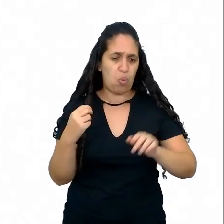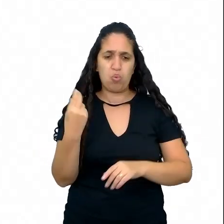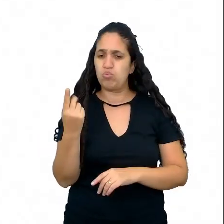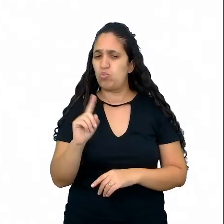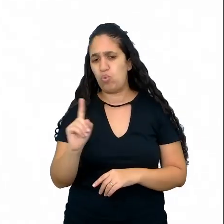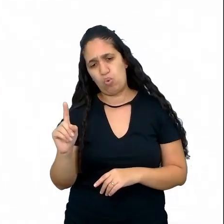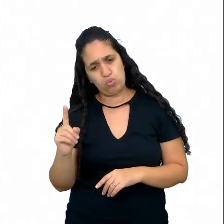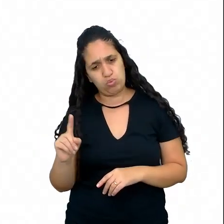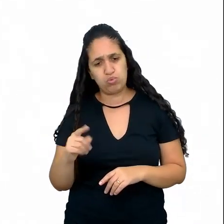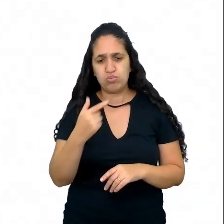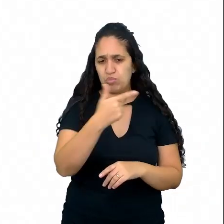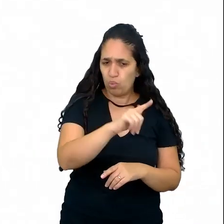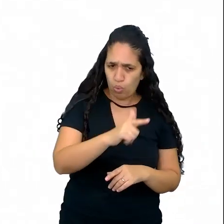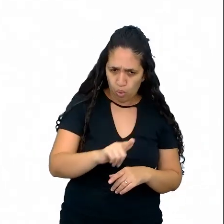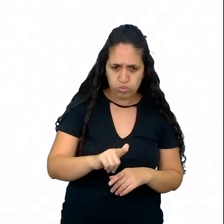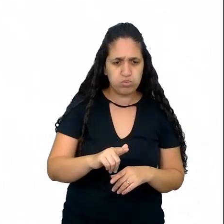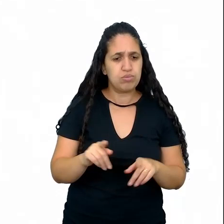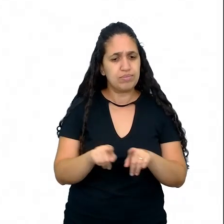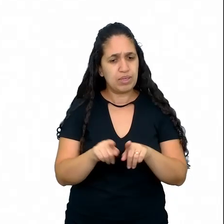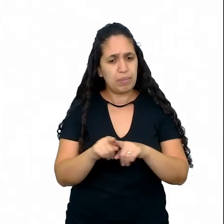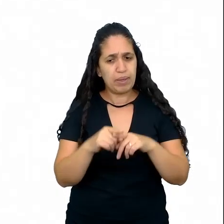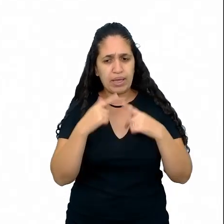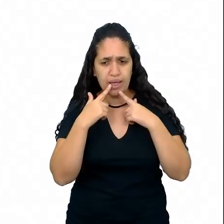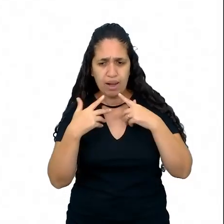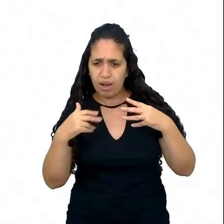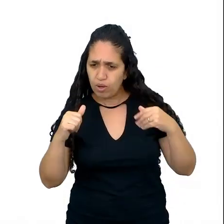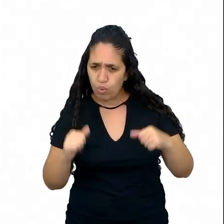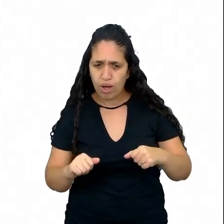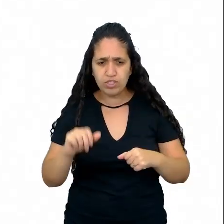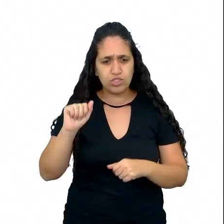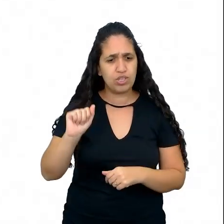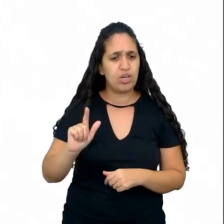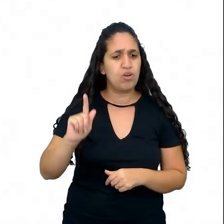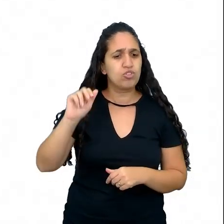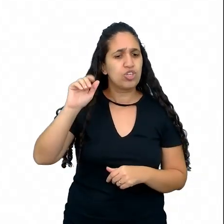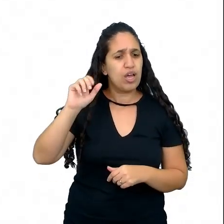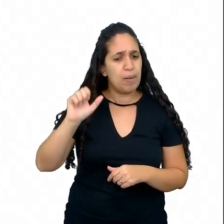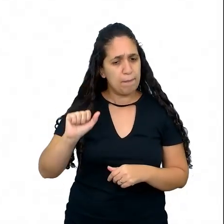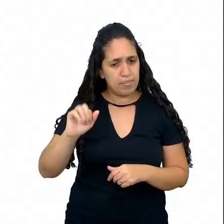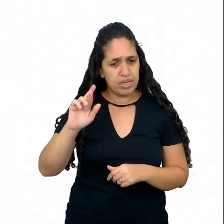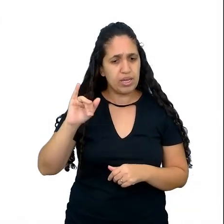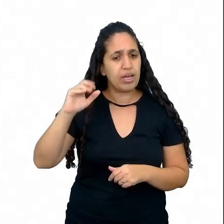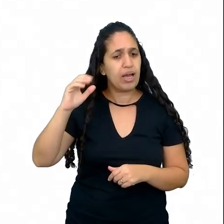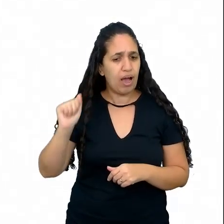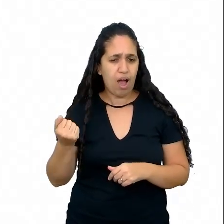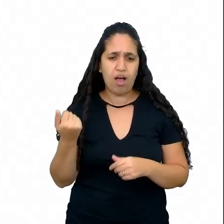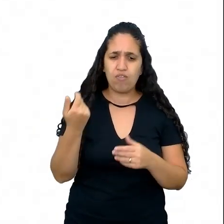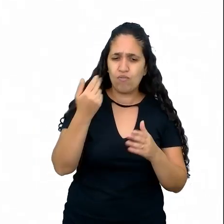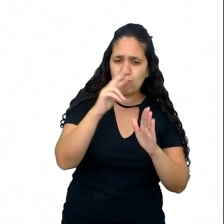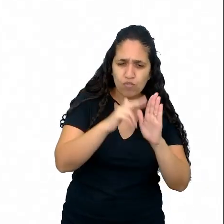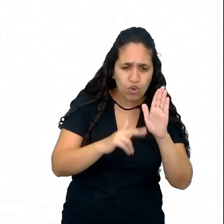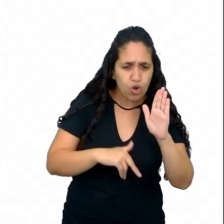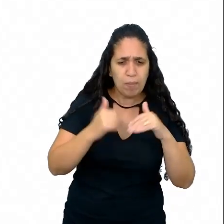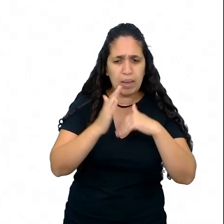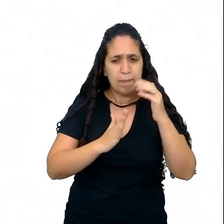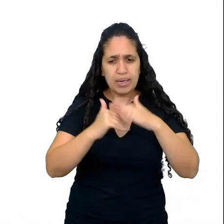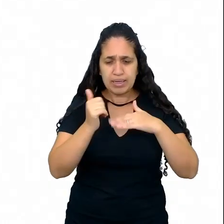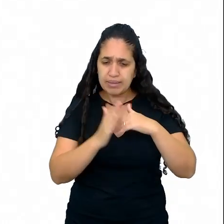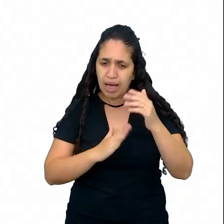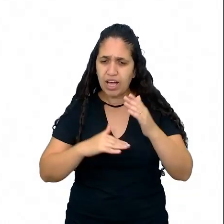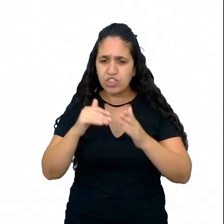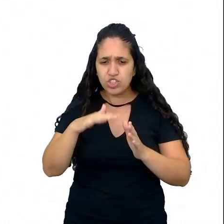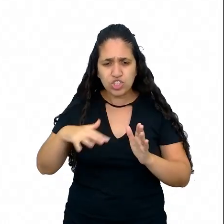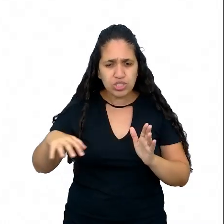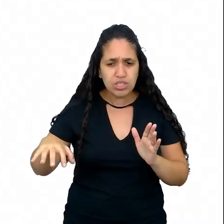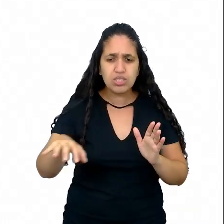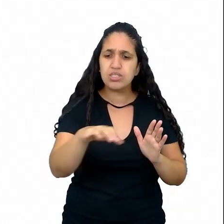esses polígonos que nós estamos trabalhando. Nós vamos estar trabalhando um pouquinho com a nossa linguagem algébrica, onde a gente fala de fórmulas, habilidades, das generalizações